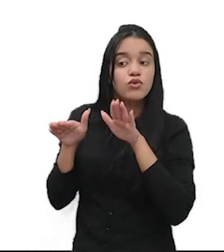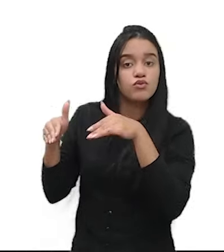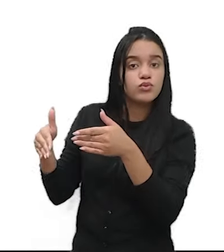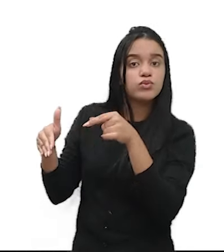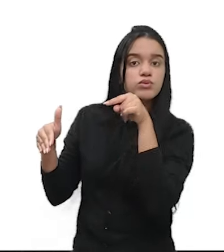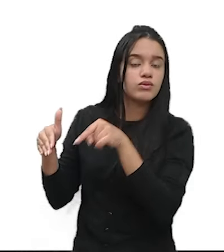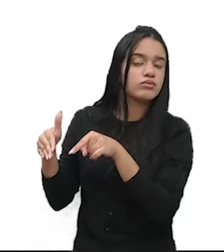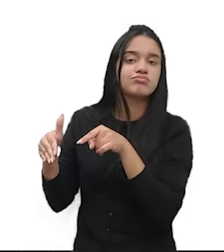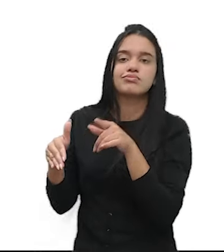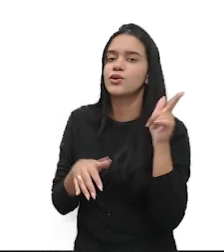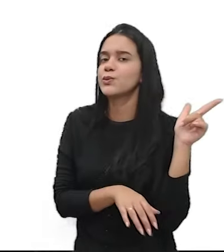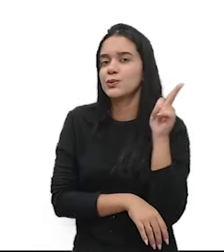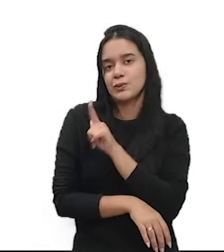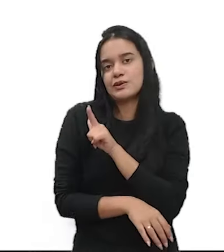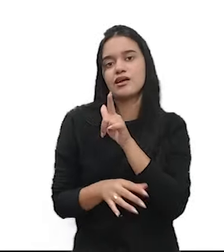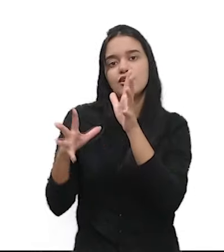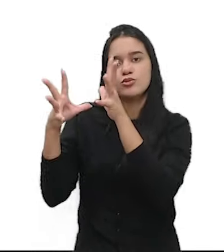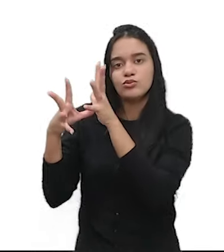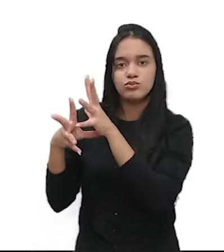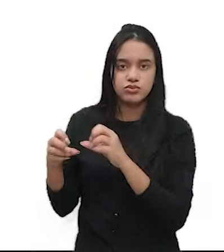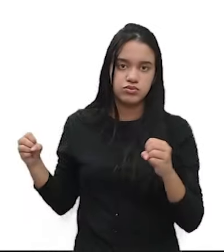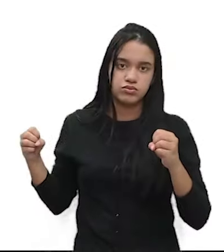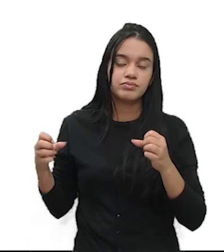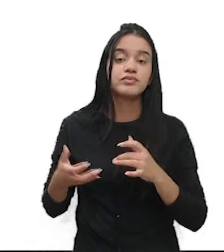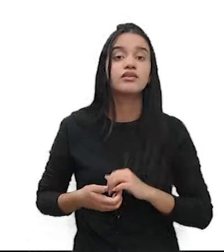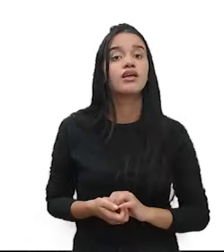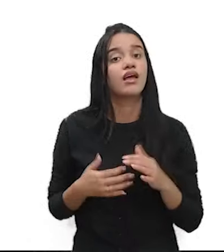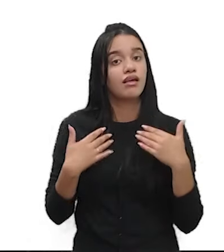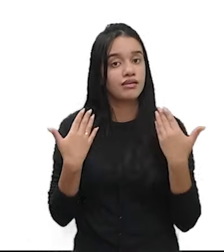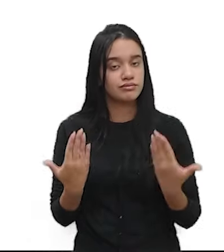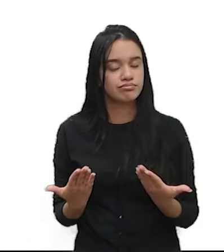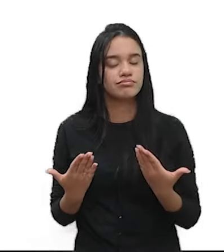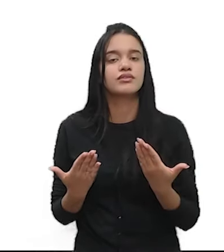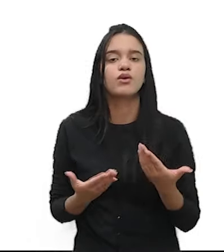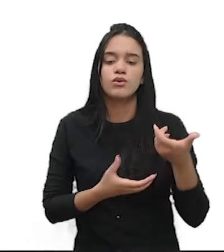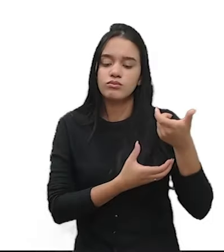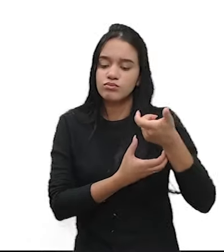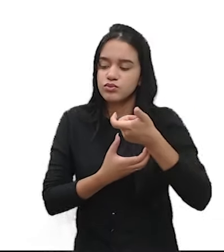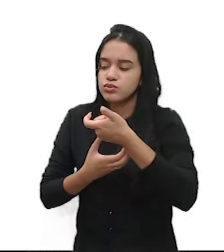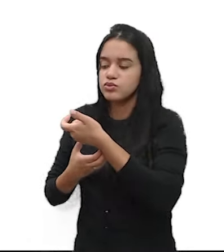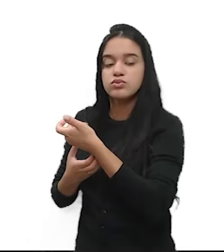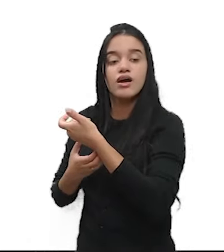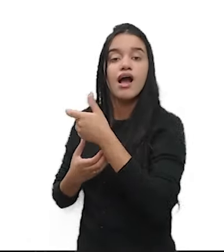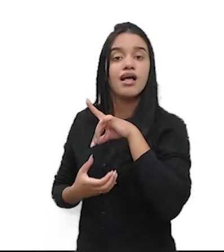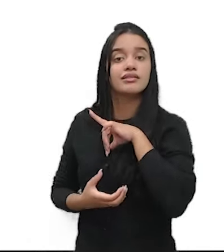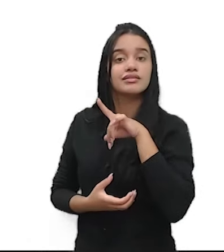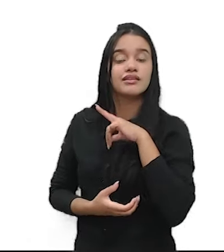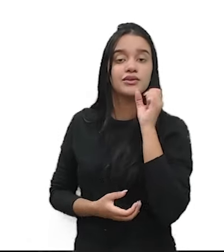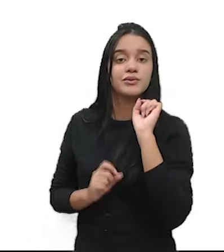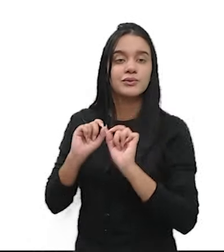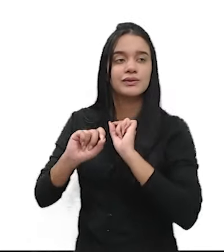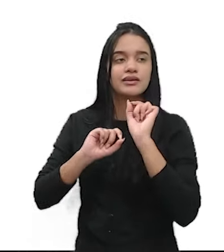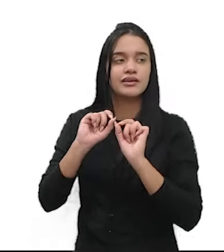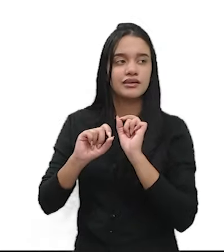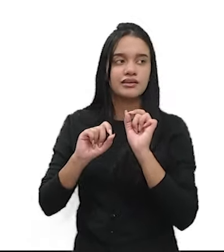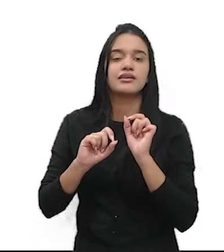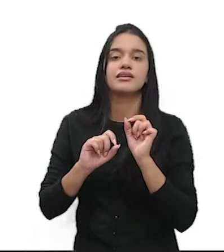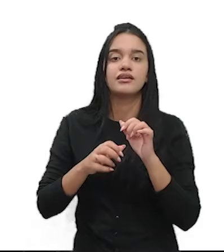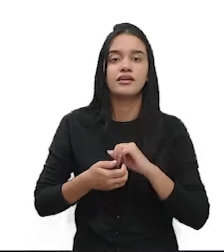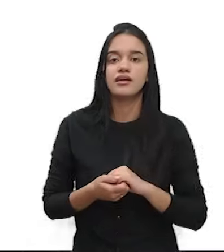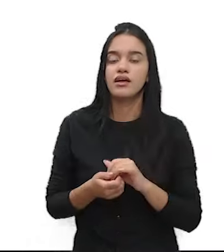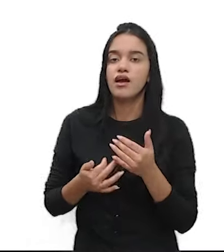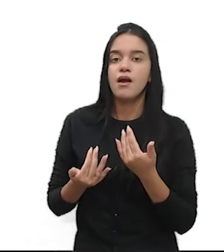não vai ter sucesso na extinção do incêndio então a mangueira dele né Tem uma peçinha né que é chamado de punho